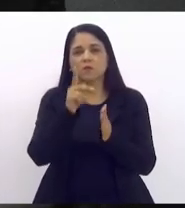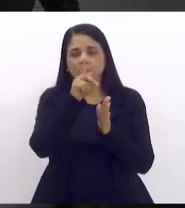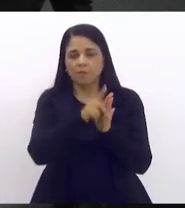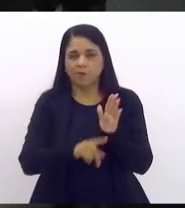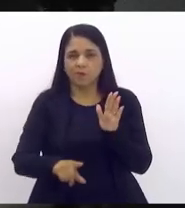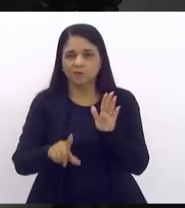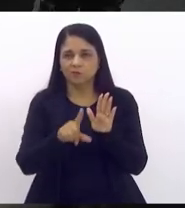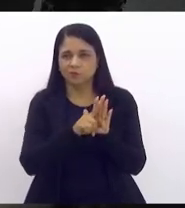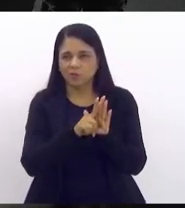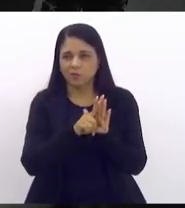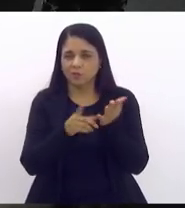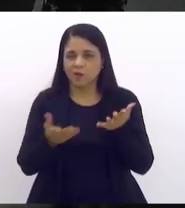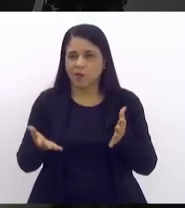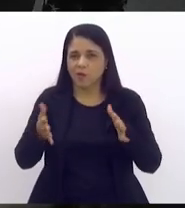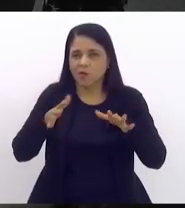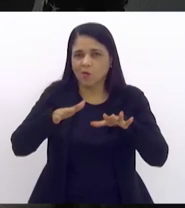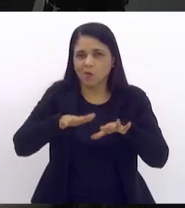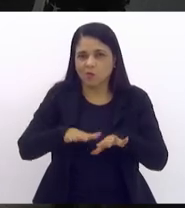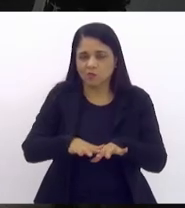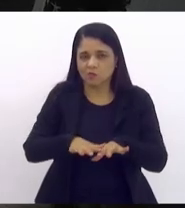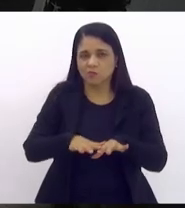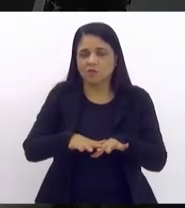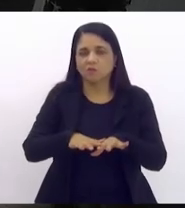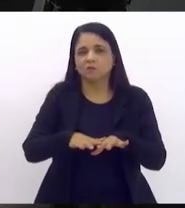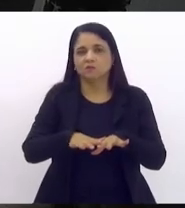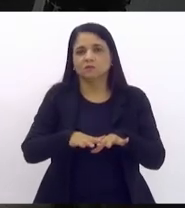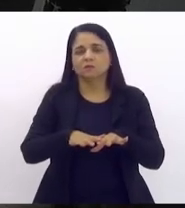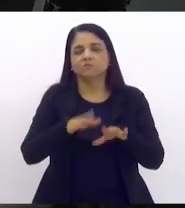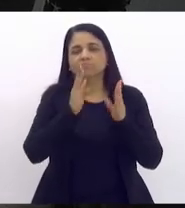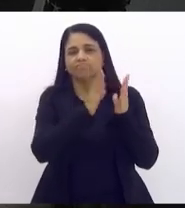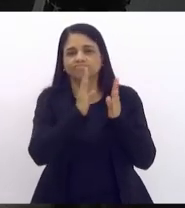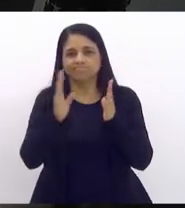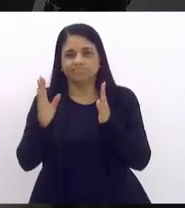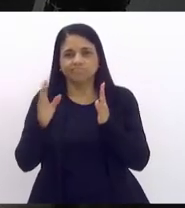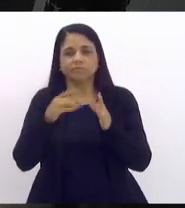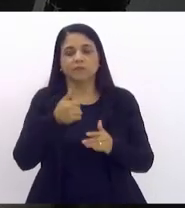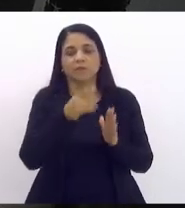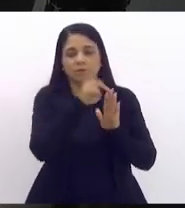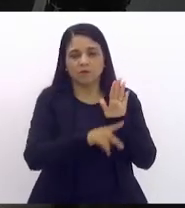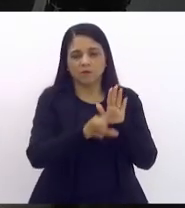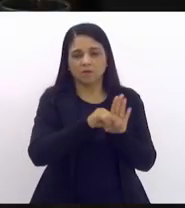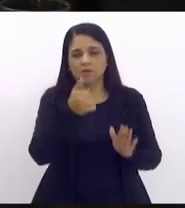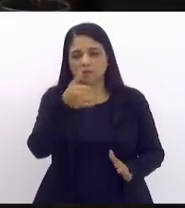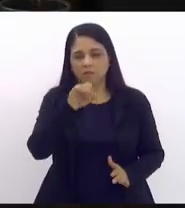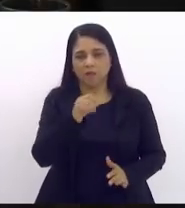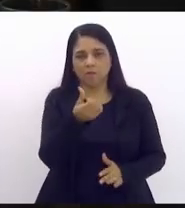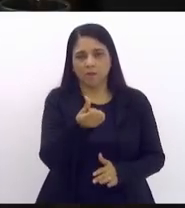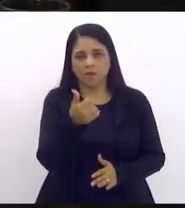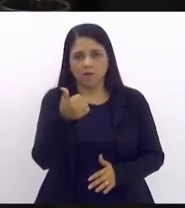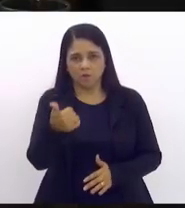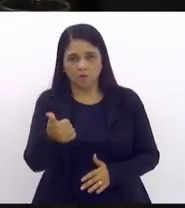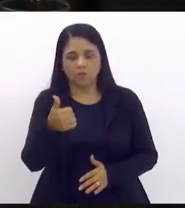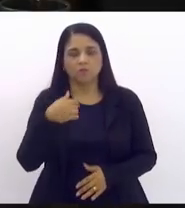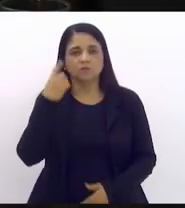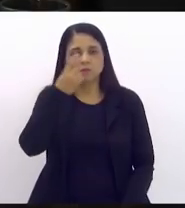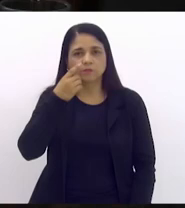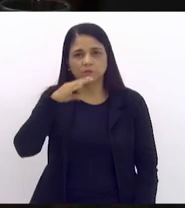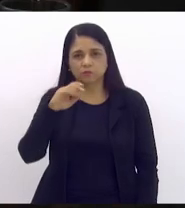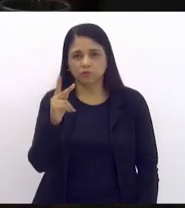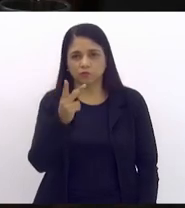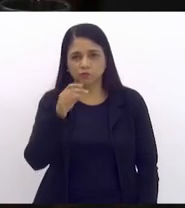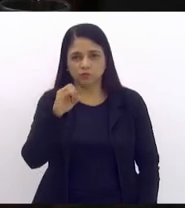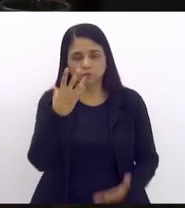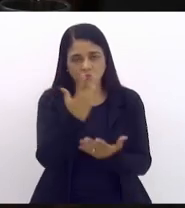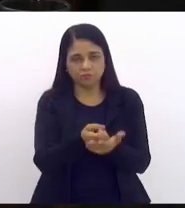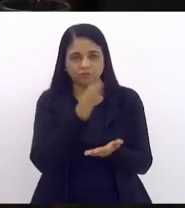Projeto, a inclusão na ordem do dia, projeto de lei número 1061, de autoria do deputado Chico Machado, senhores